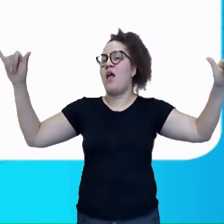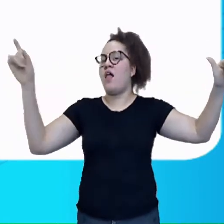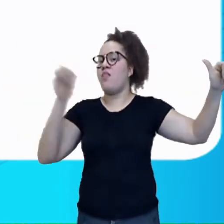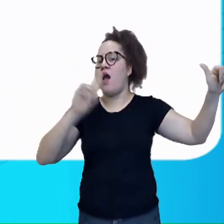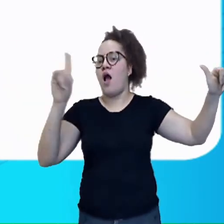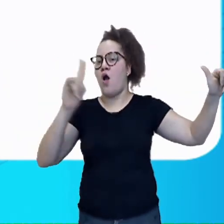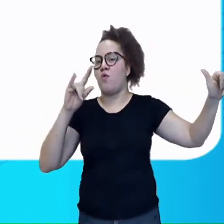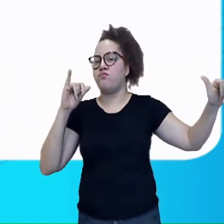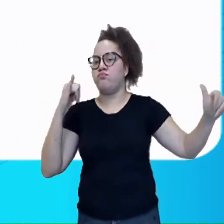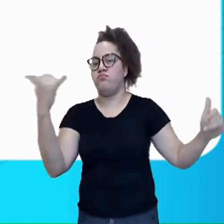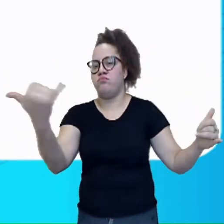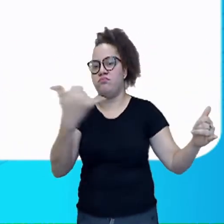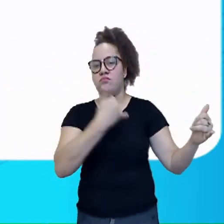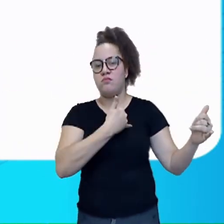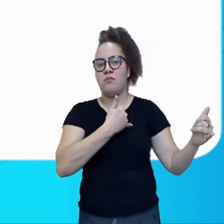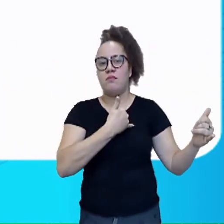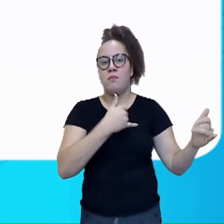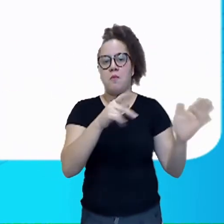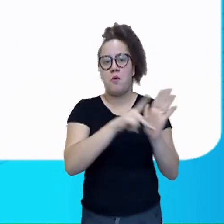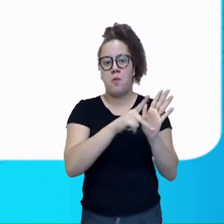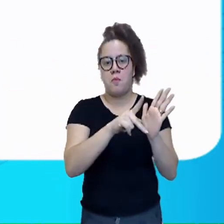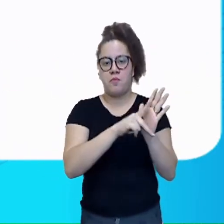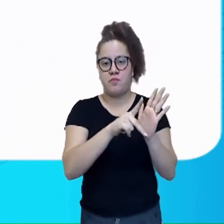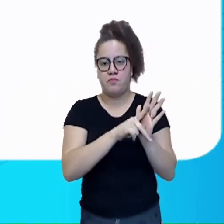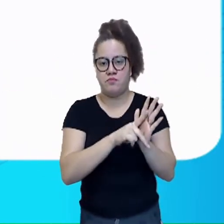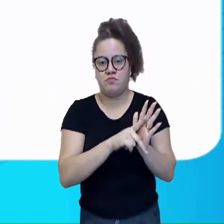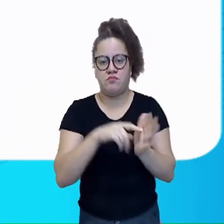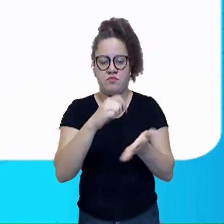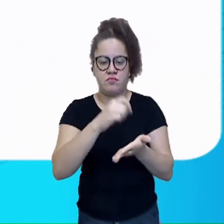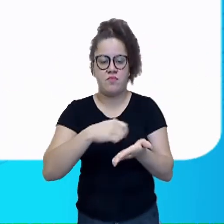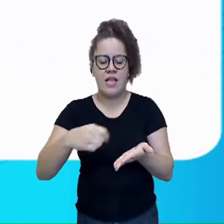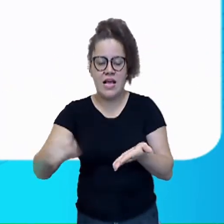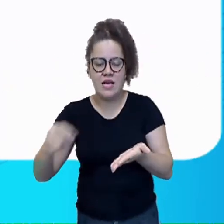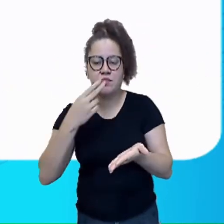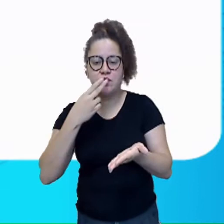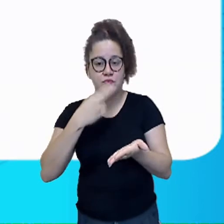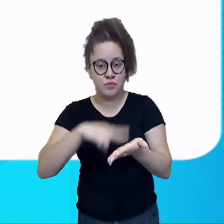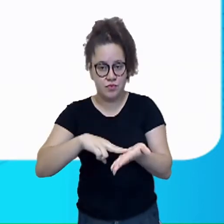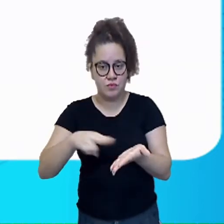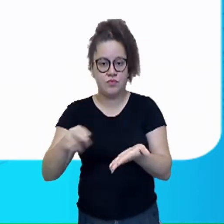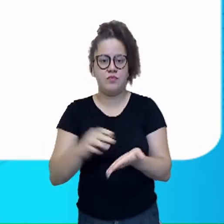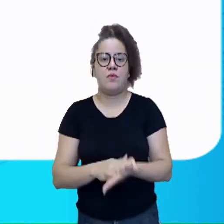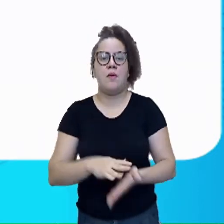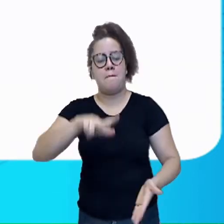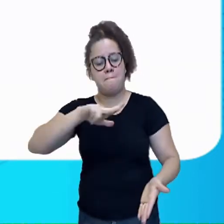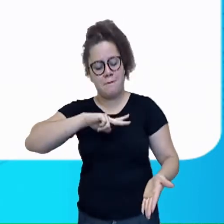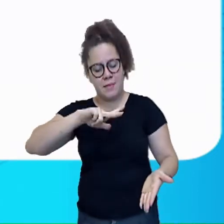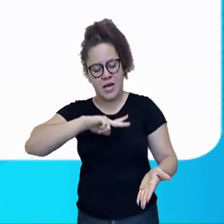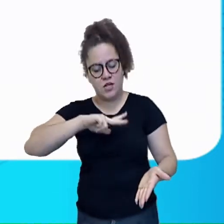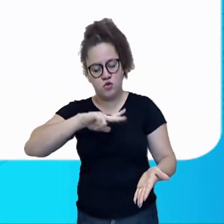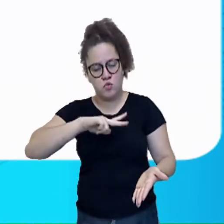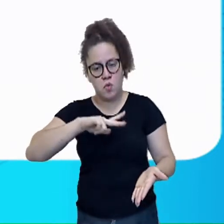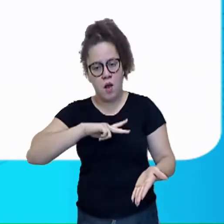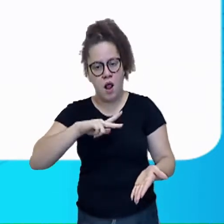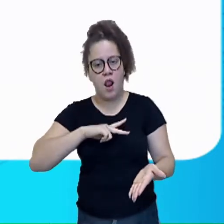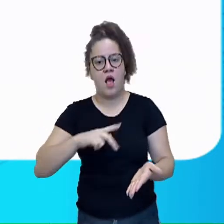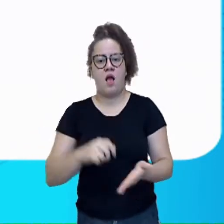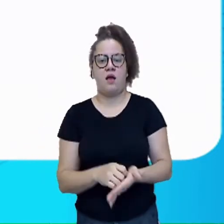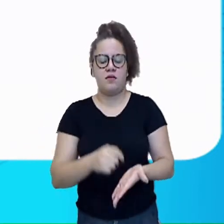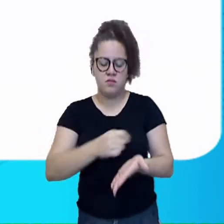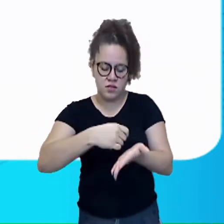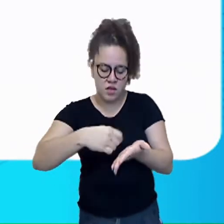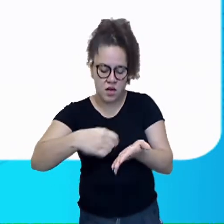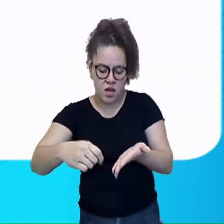forma, a carta. Eu relato uma carta, que seja de forma individual, com coisas pessoais, e envio para